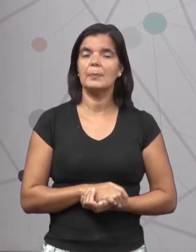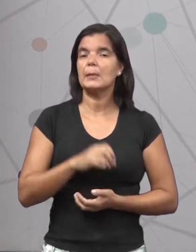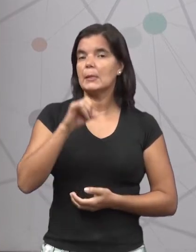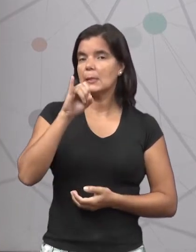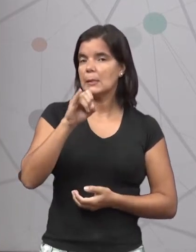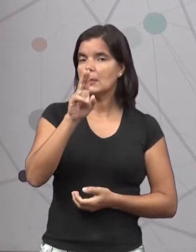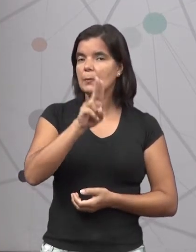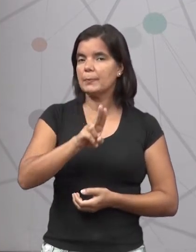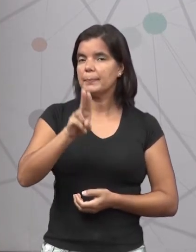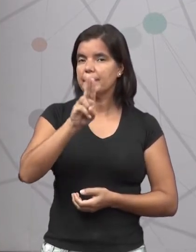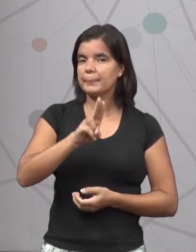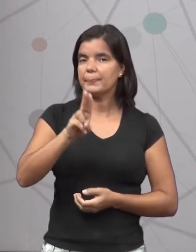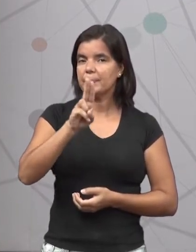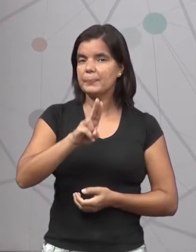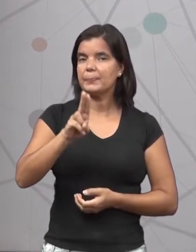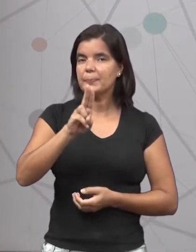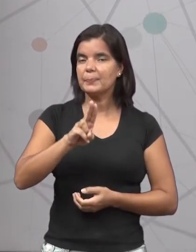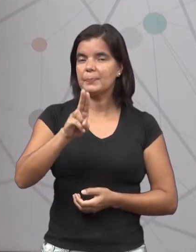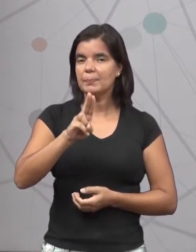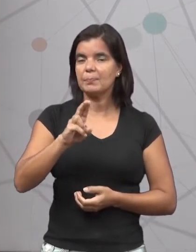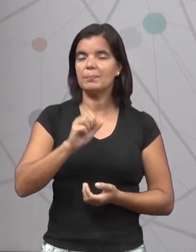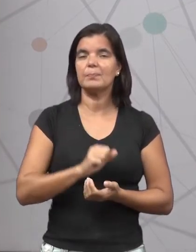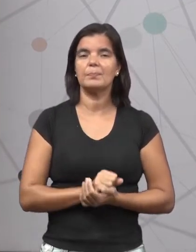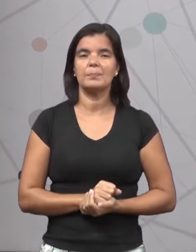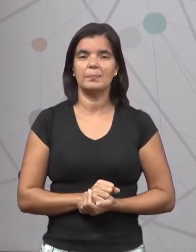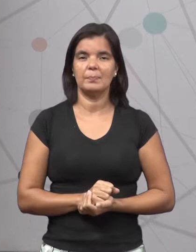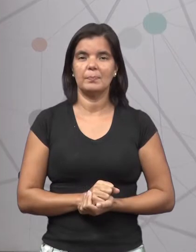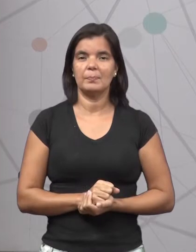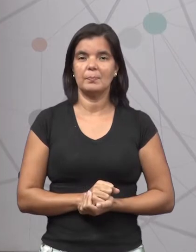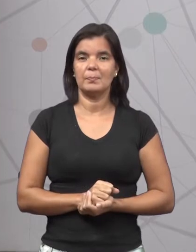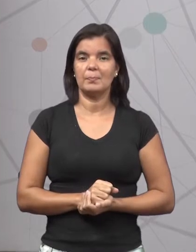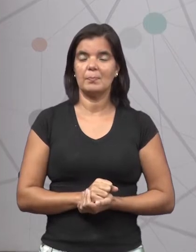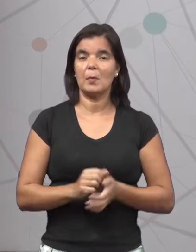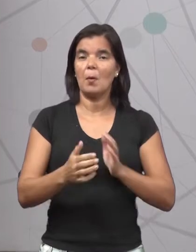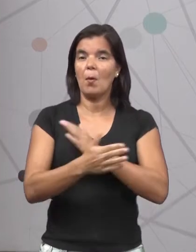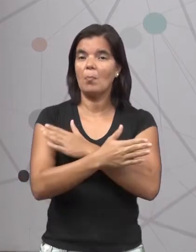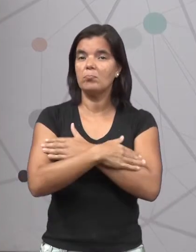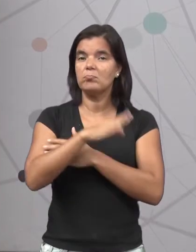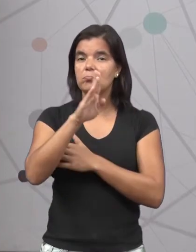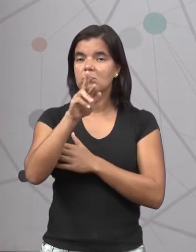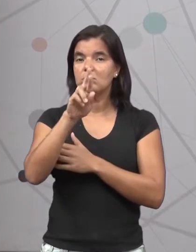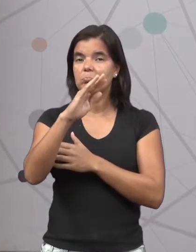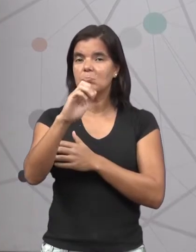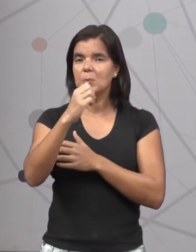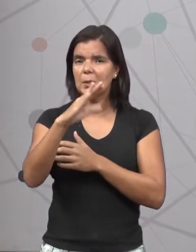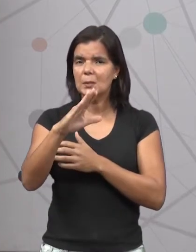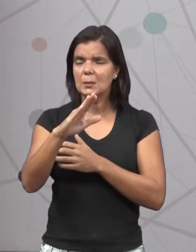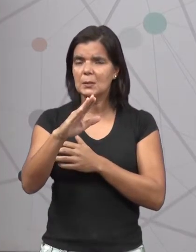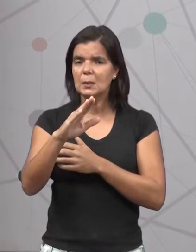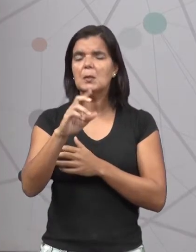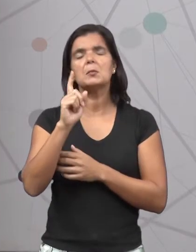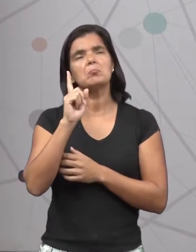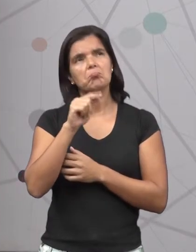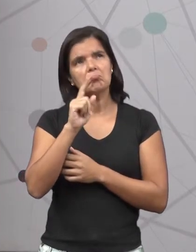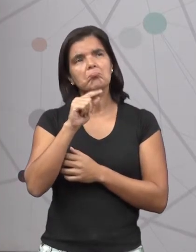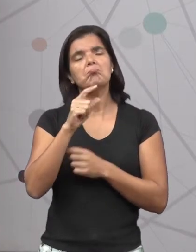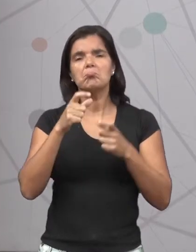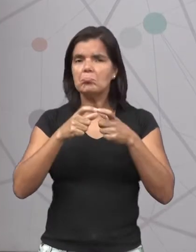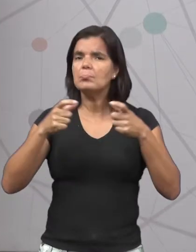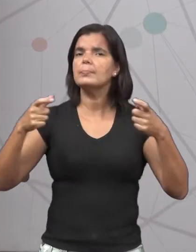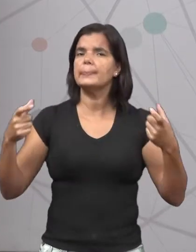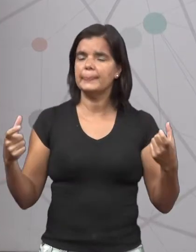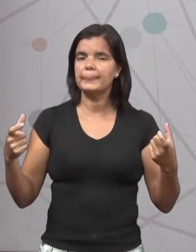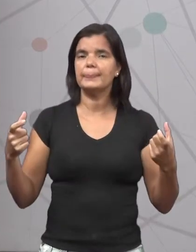Se utilizarmos a braça, a braça é uma